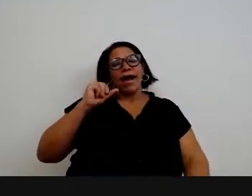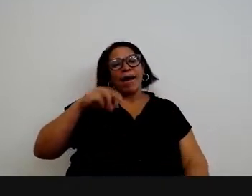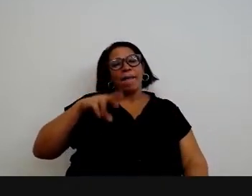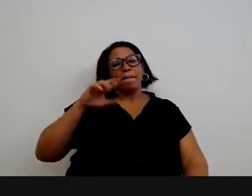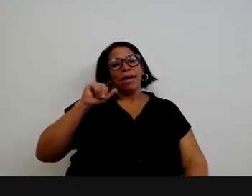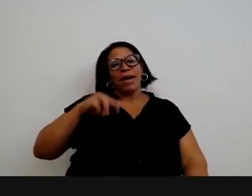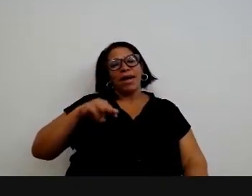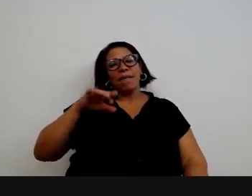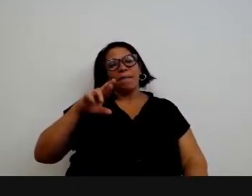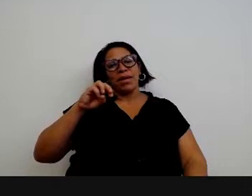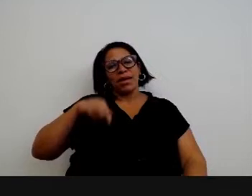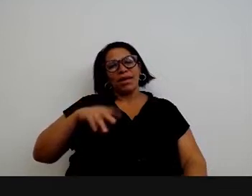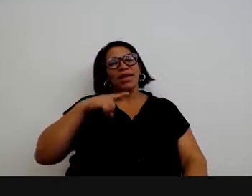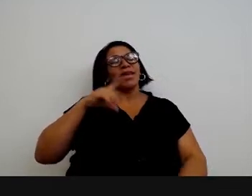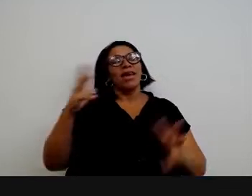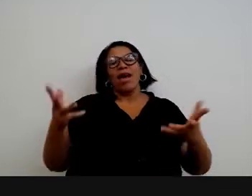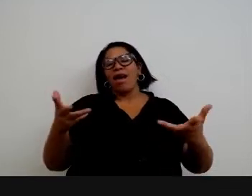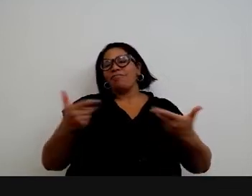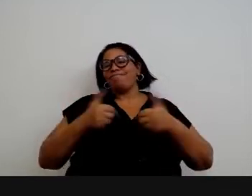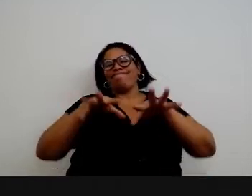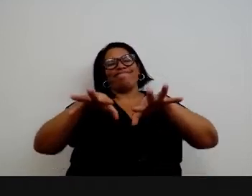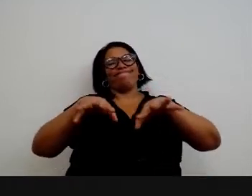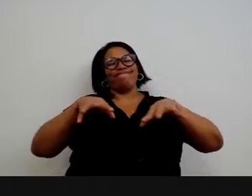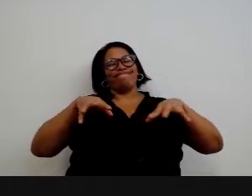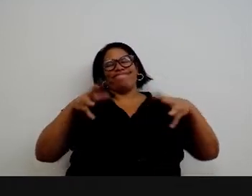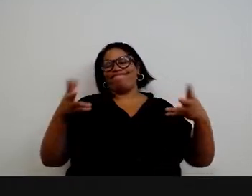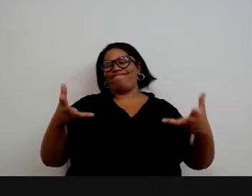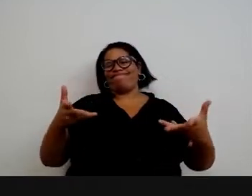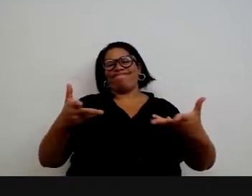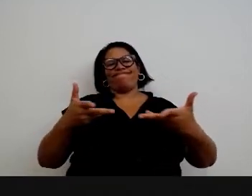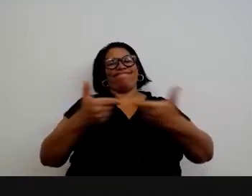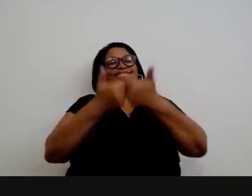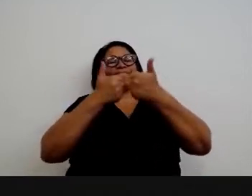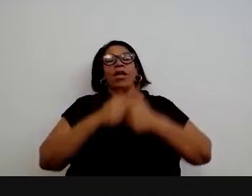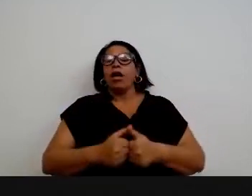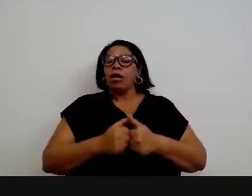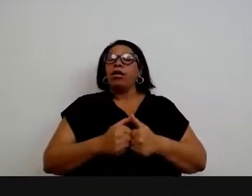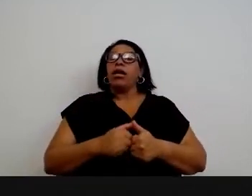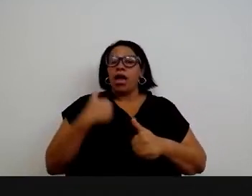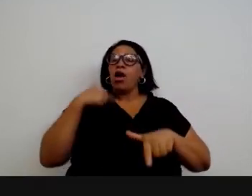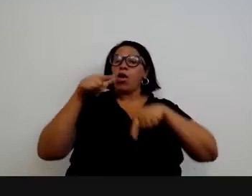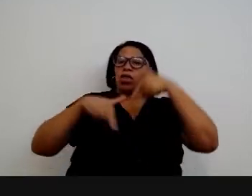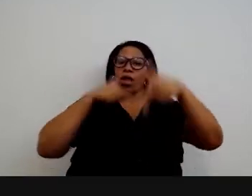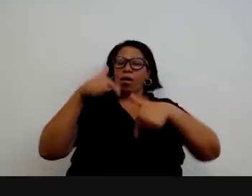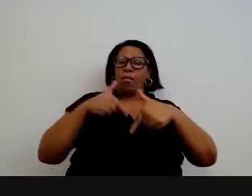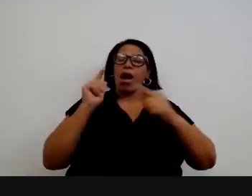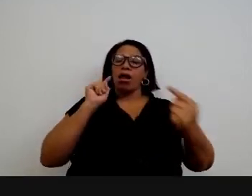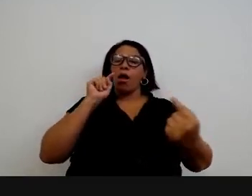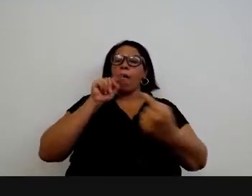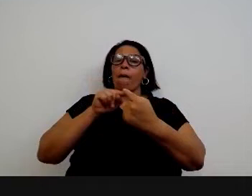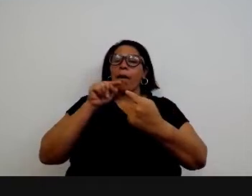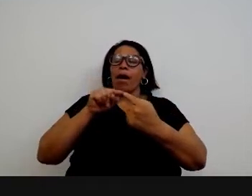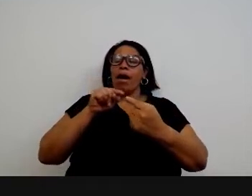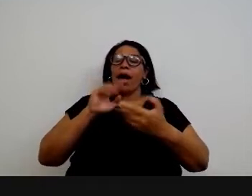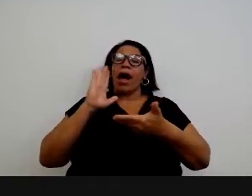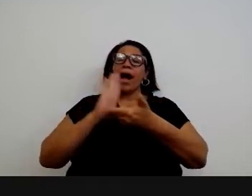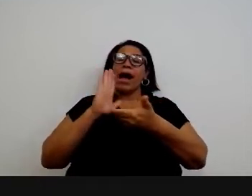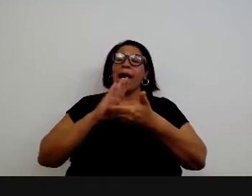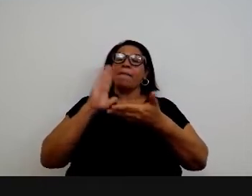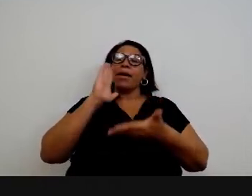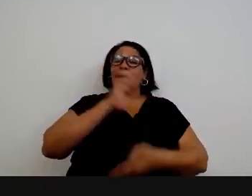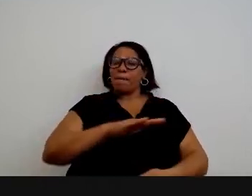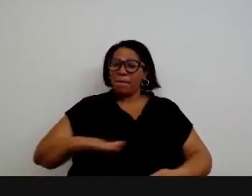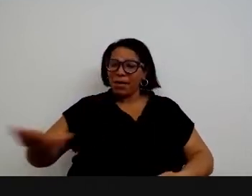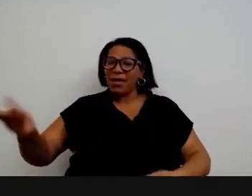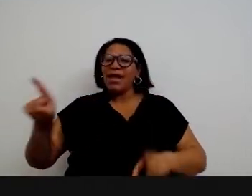do Plenarinho, que é muito fantástico. E, para mim, o Missão Pedagógica e o Câmara Mirim, eles são a goiabada